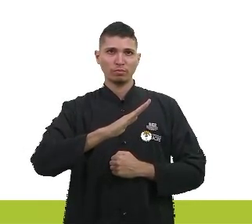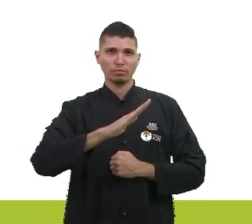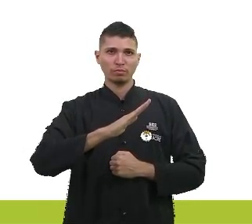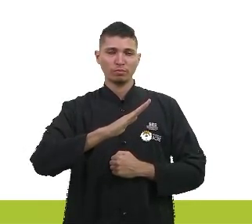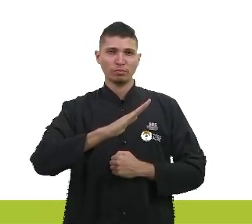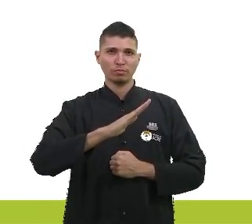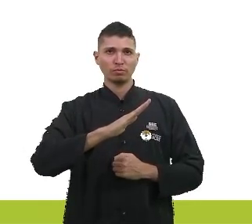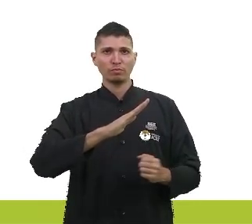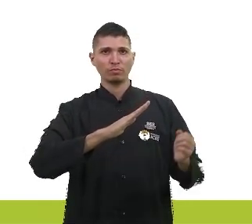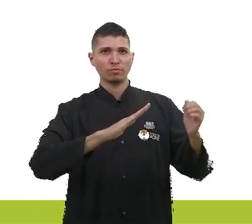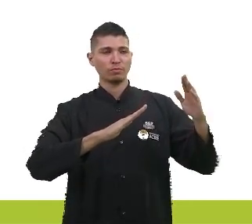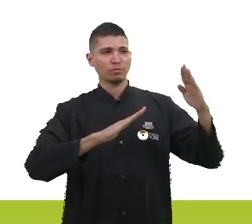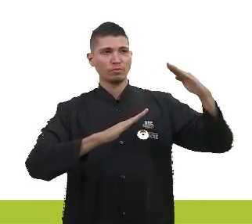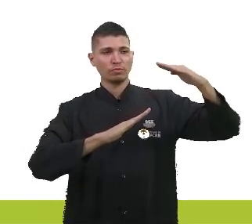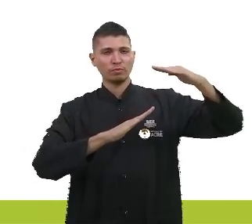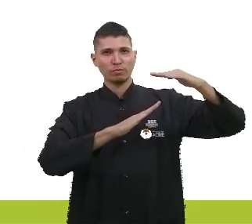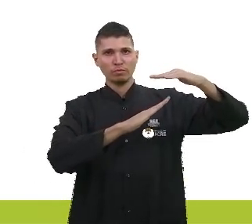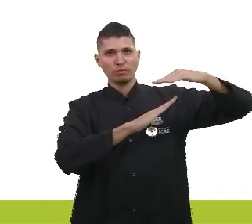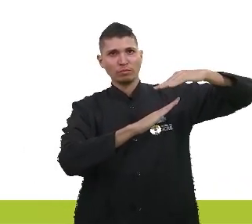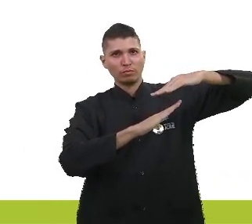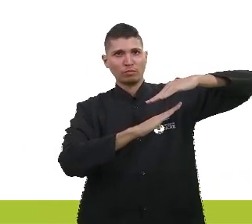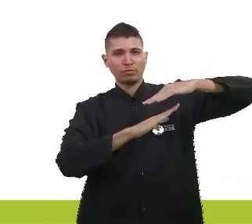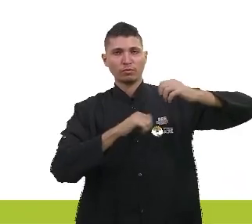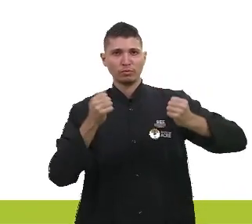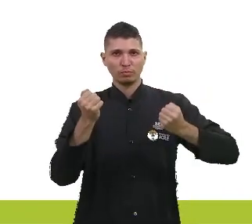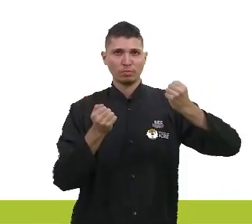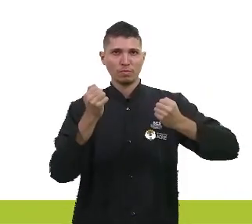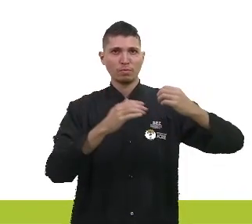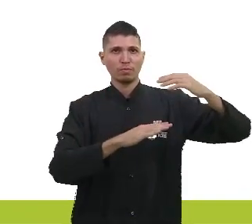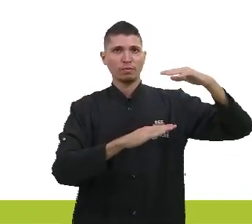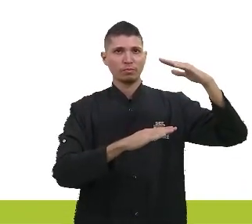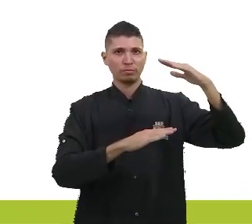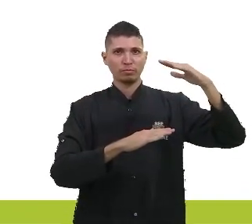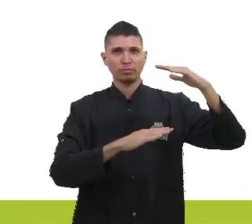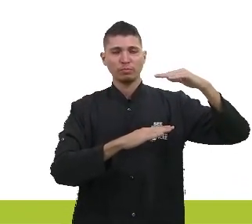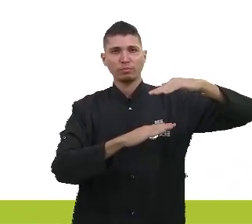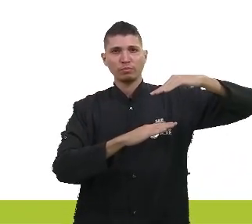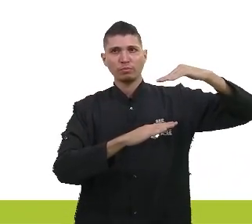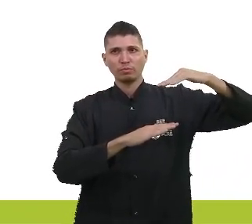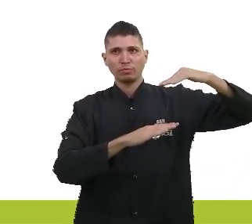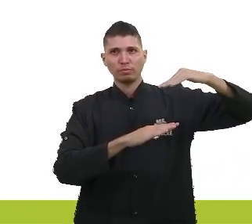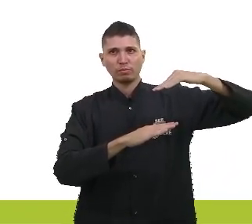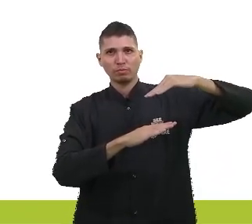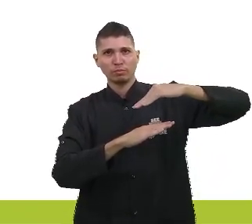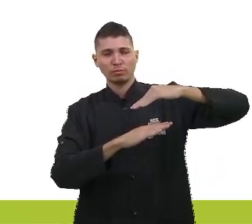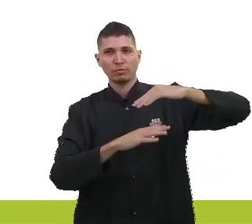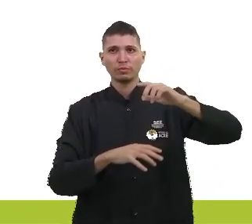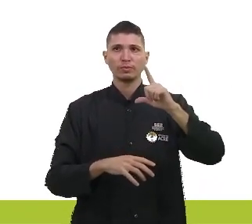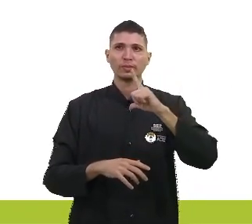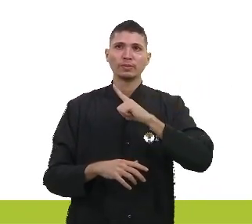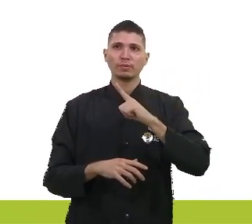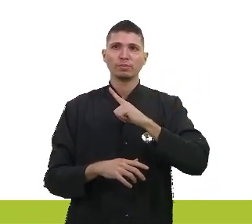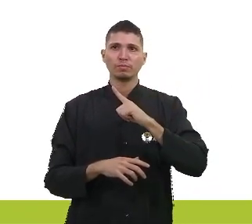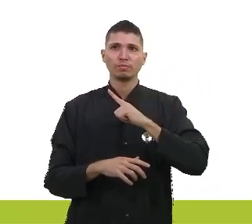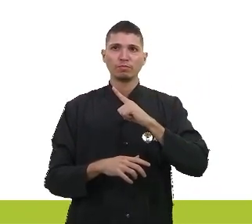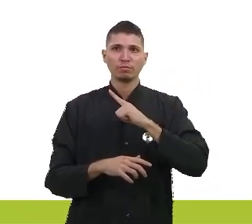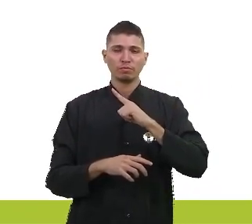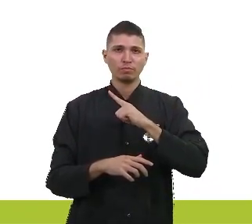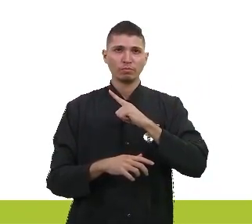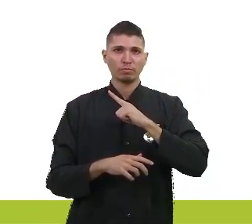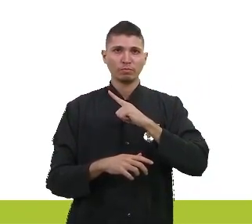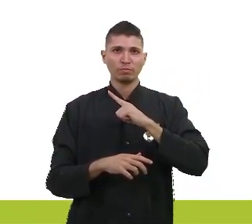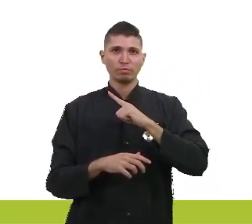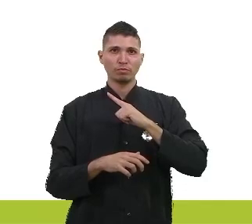imagem aqui. Olha só, soltando a imagem, aqui embaixo eu vou ter um obstáculo, onde esse carrinho ele